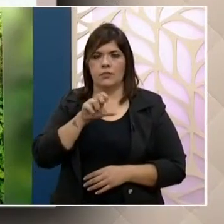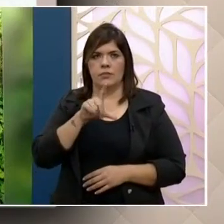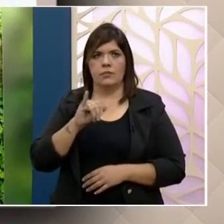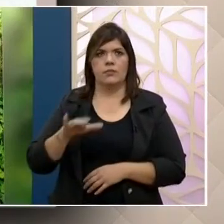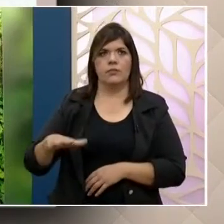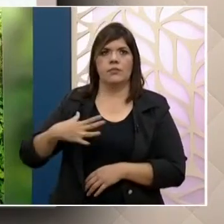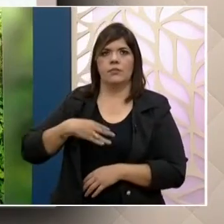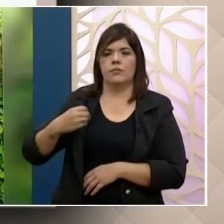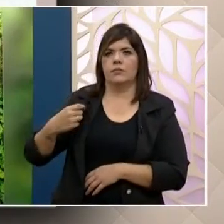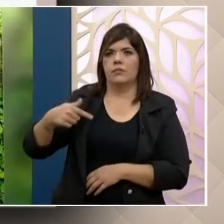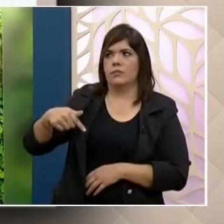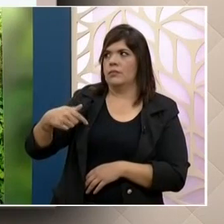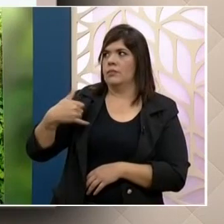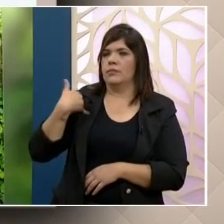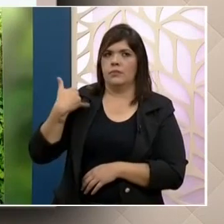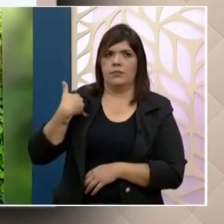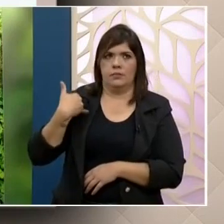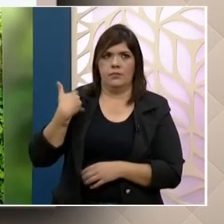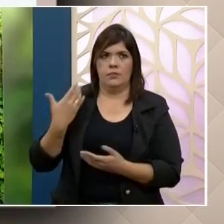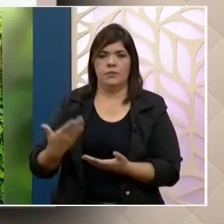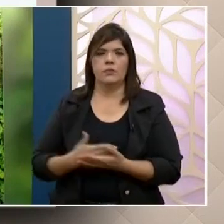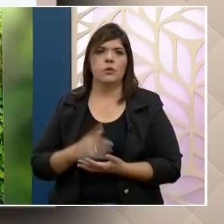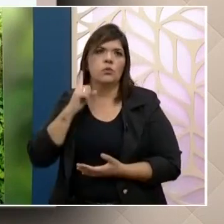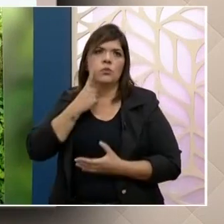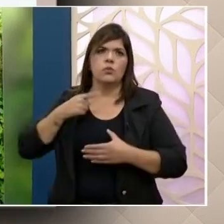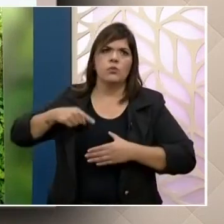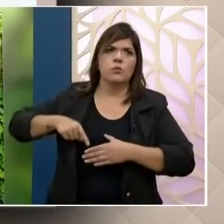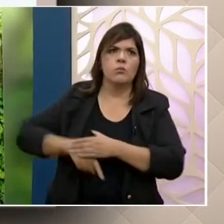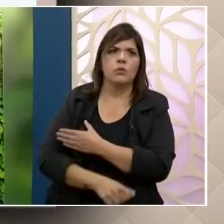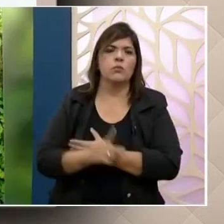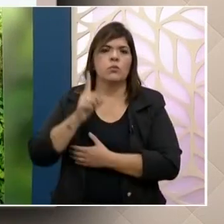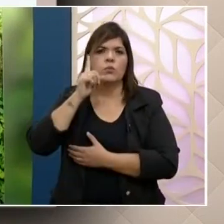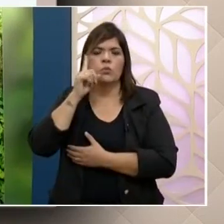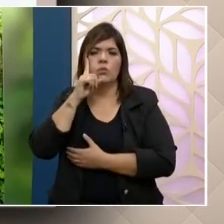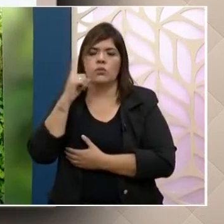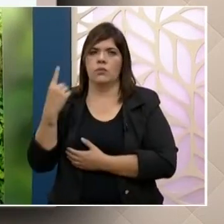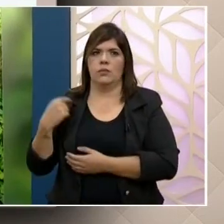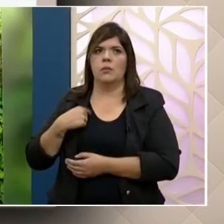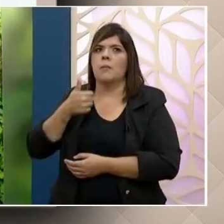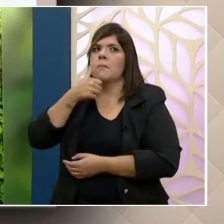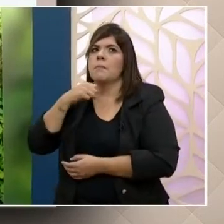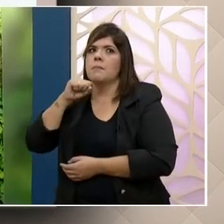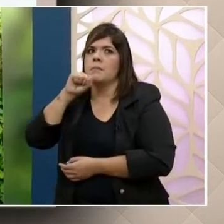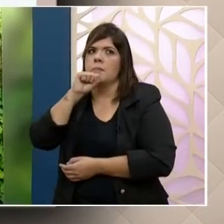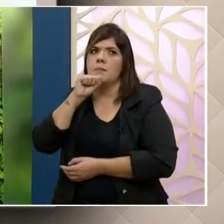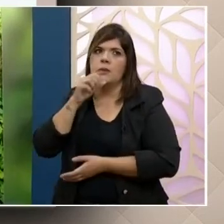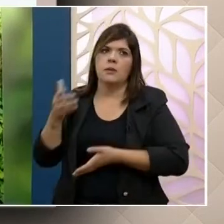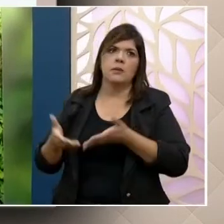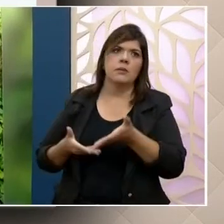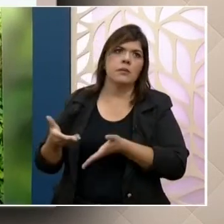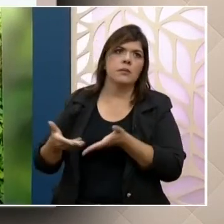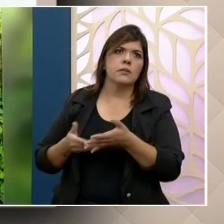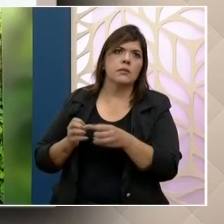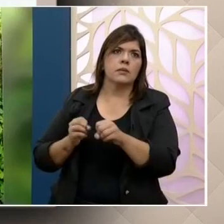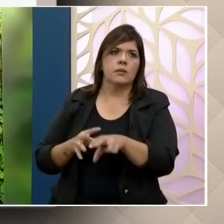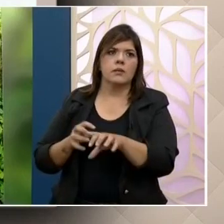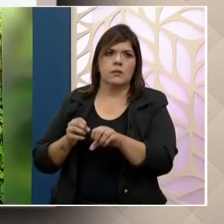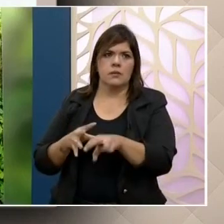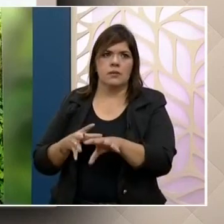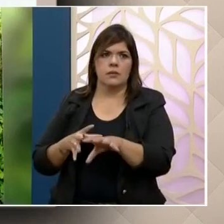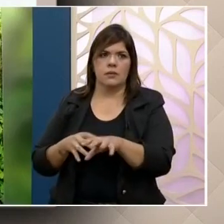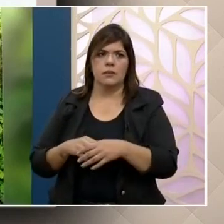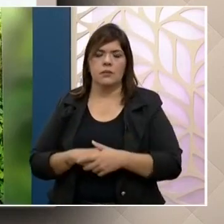7 anos, ele é surdo profundo. No dia a dia, eu e o pai dele nos dedicamos o máximo para estar ensinando sinais para